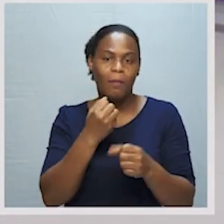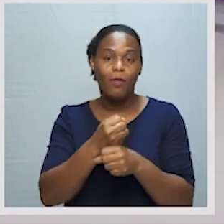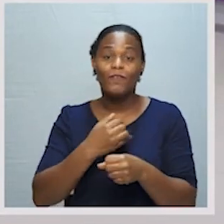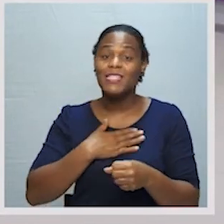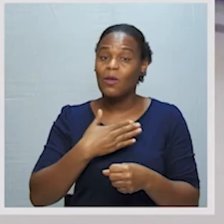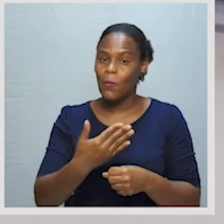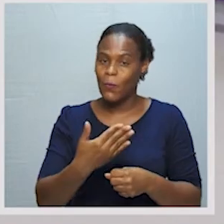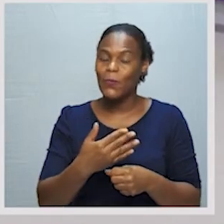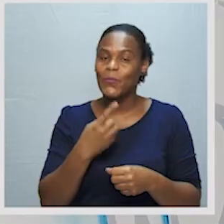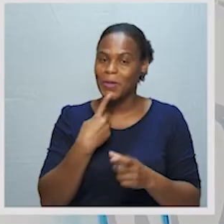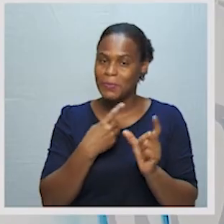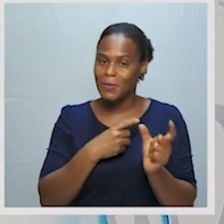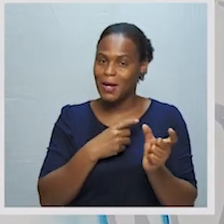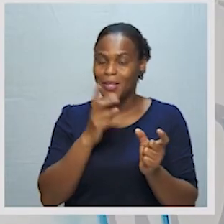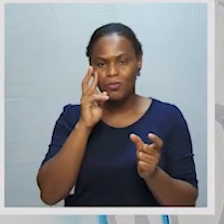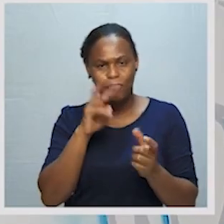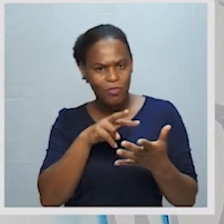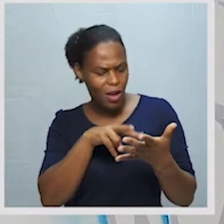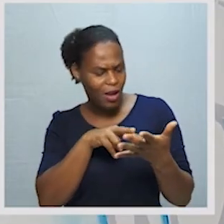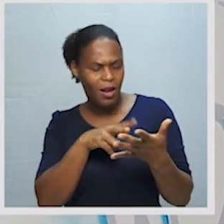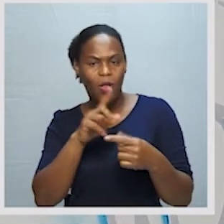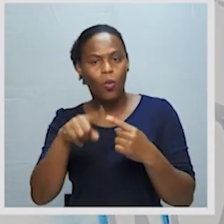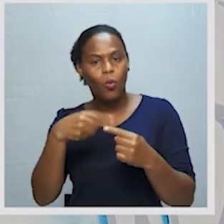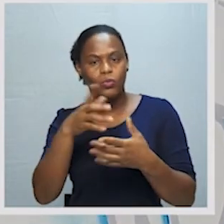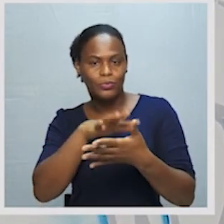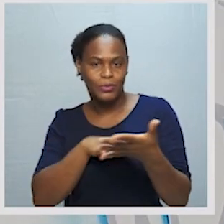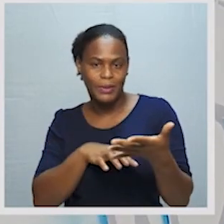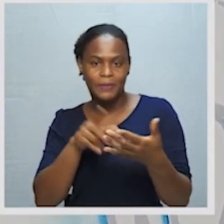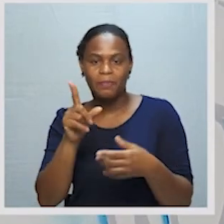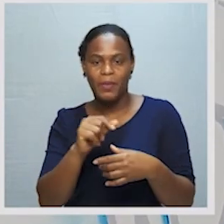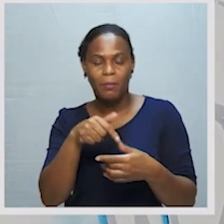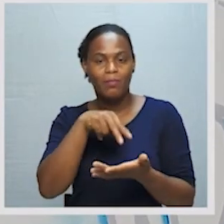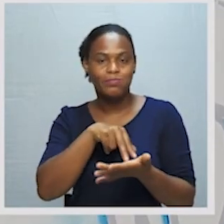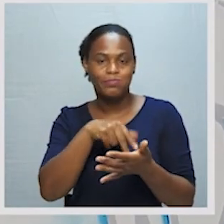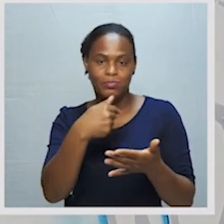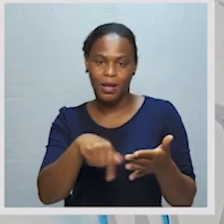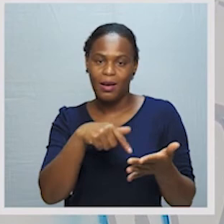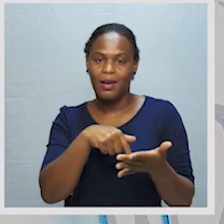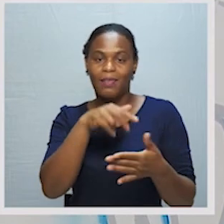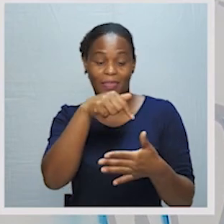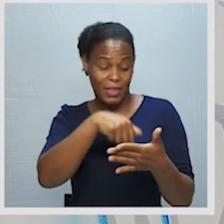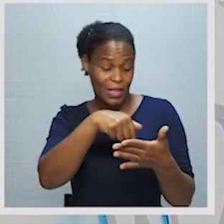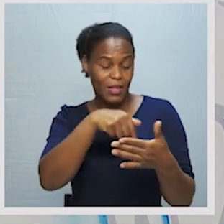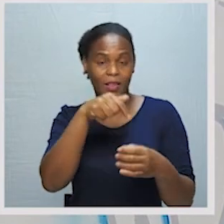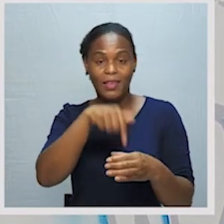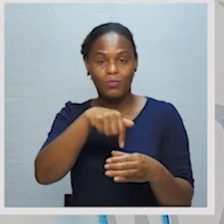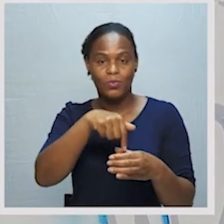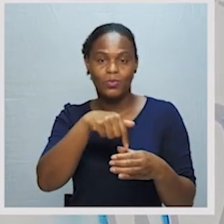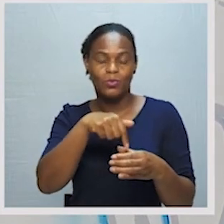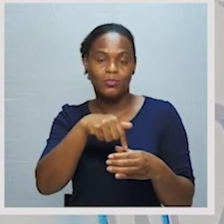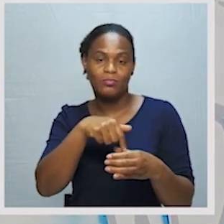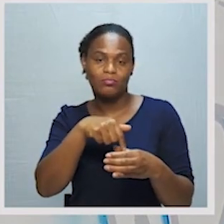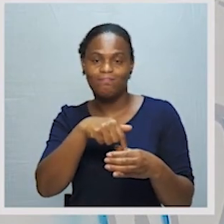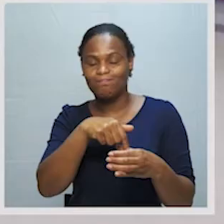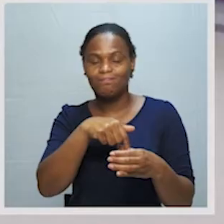uma determinada profissão. Então tentam lá ver outros textos que estão presentes dentro ou estão